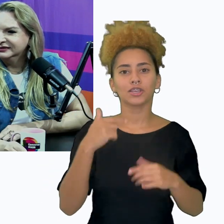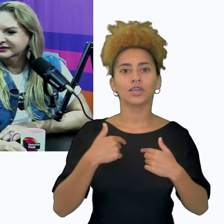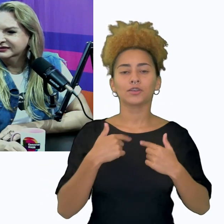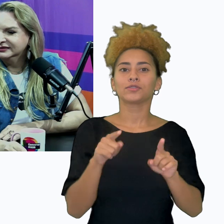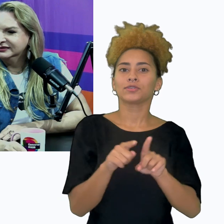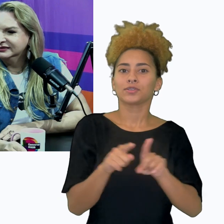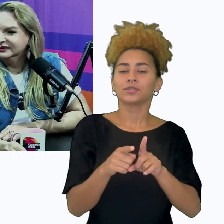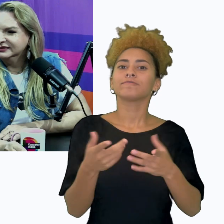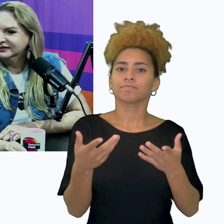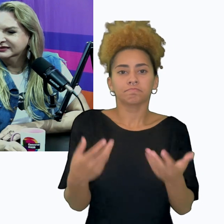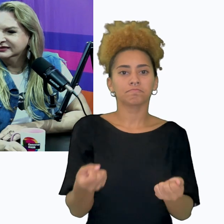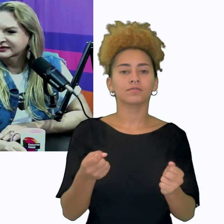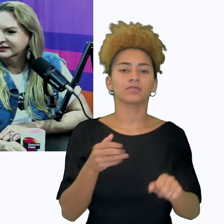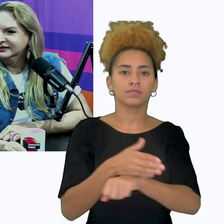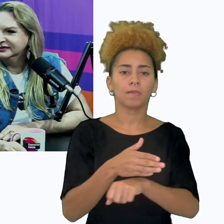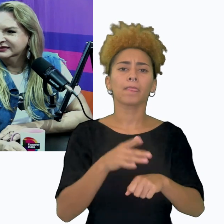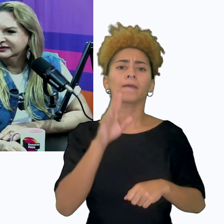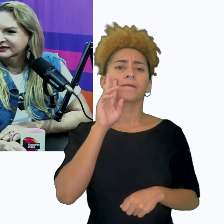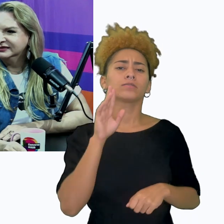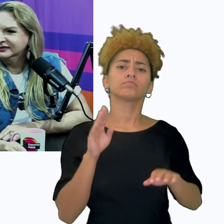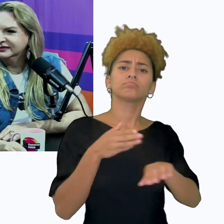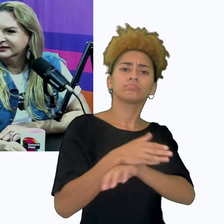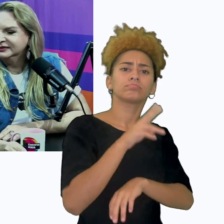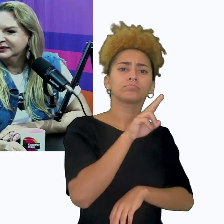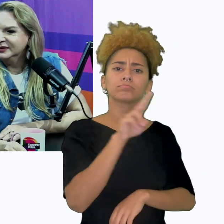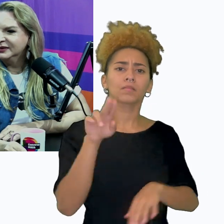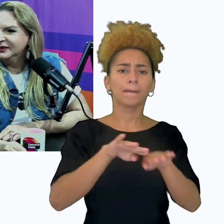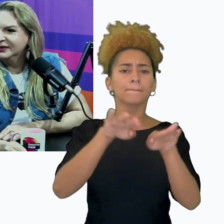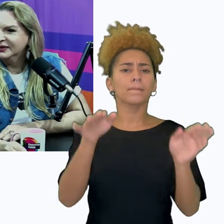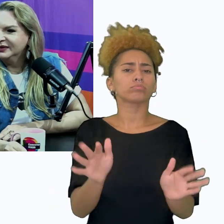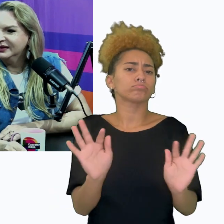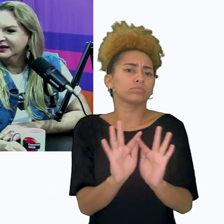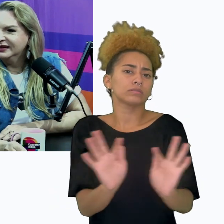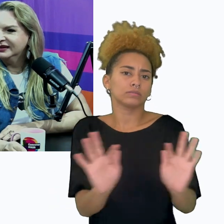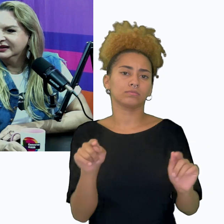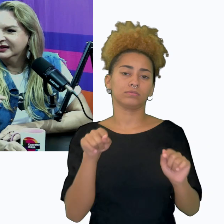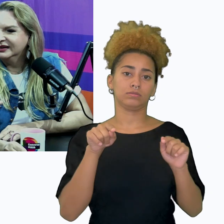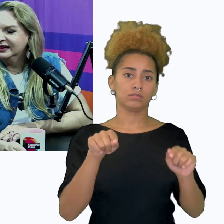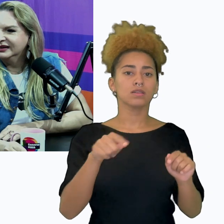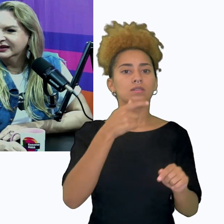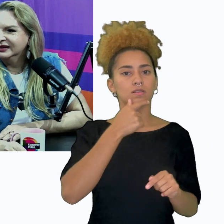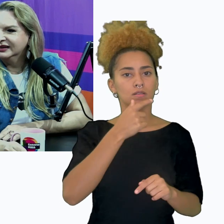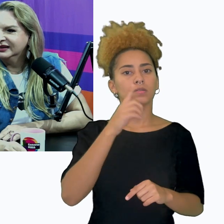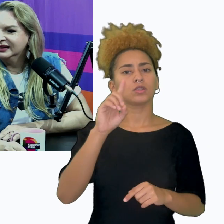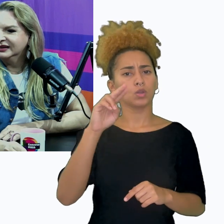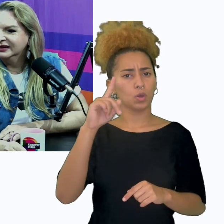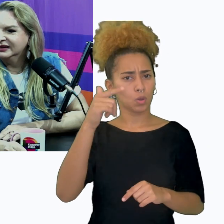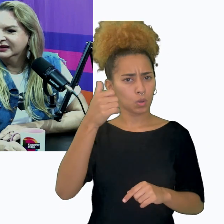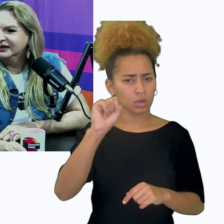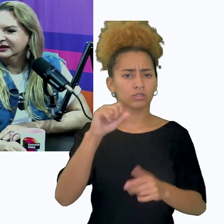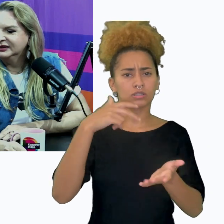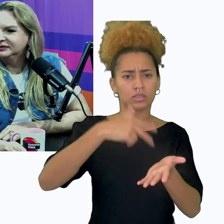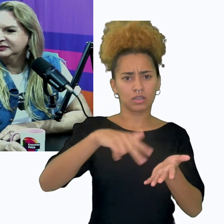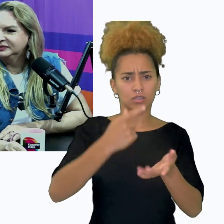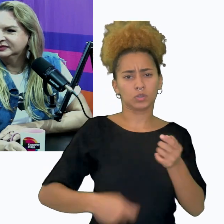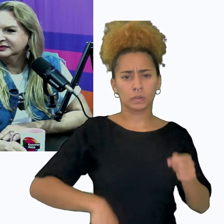Eu também tinha que me comportar com isso. Quando eu entrei, que vi todo mundo olhando pro palco, era um palco pequeno, simples, né? E o Douglas entrava